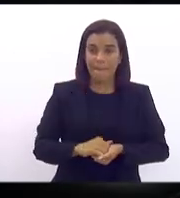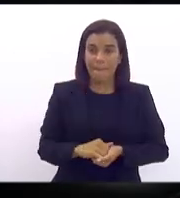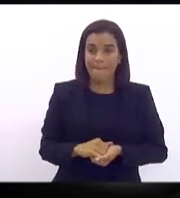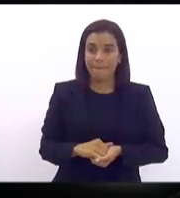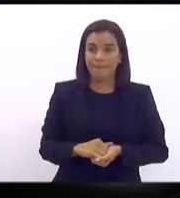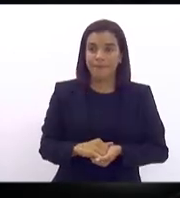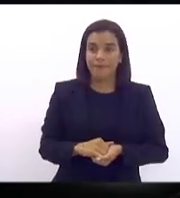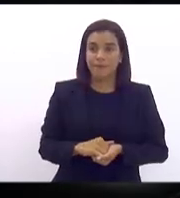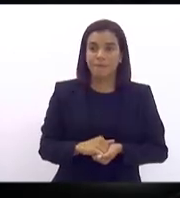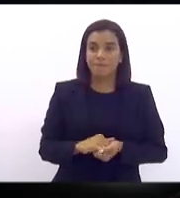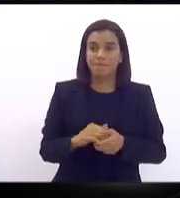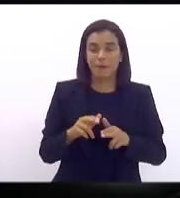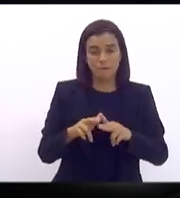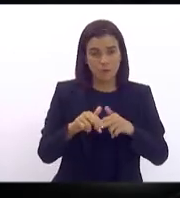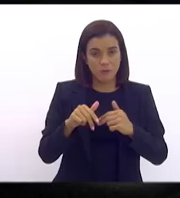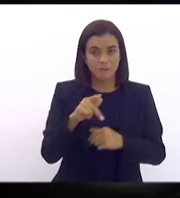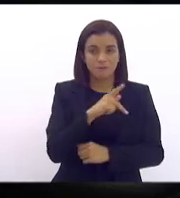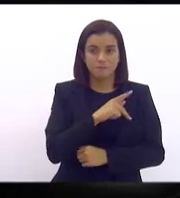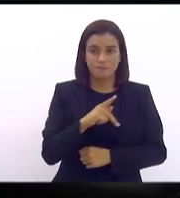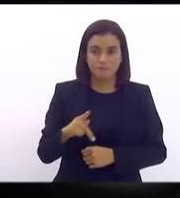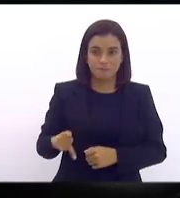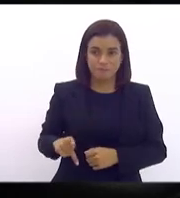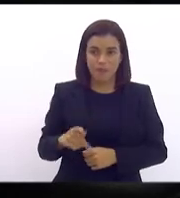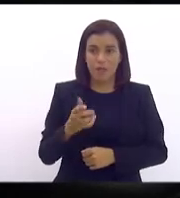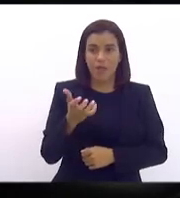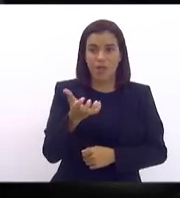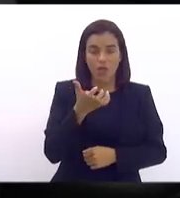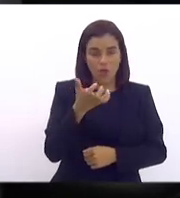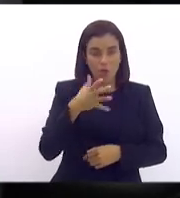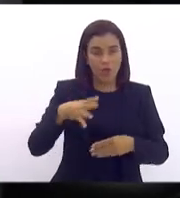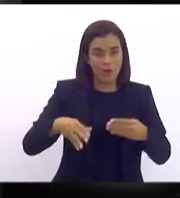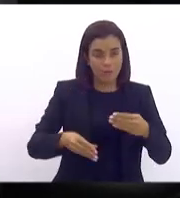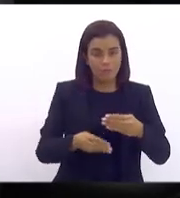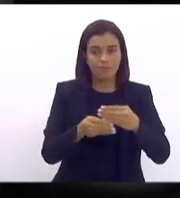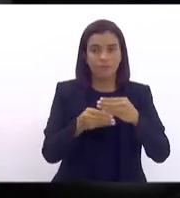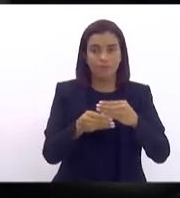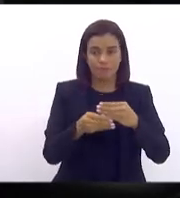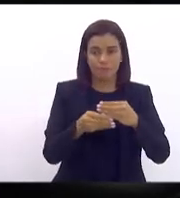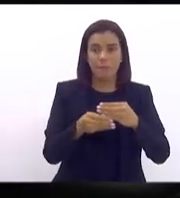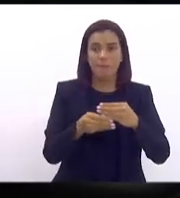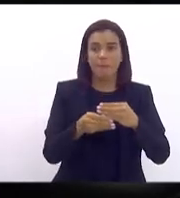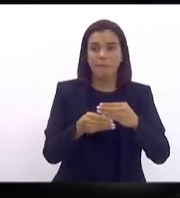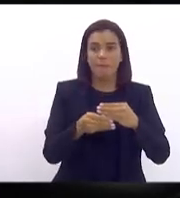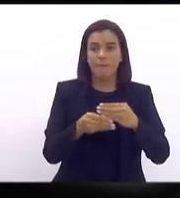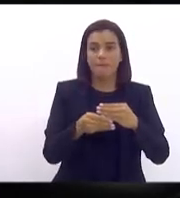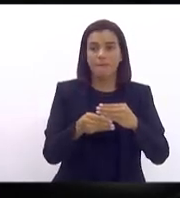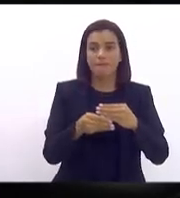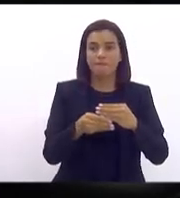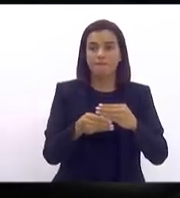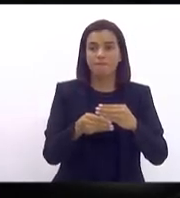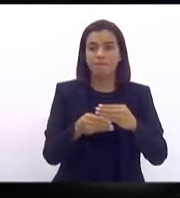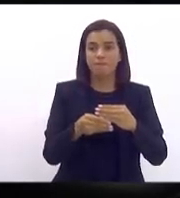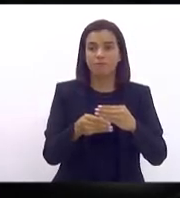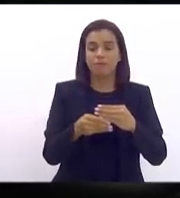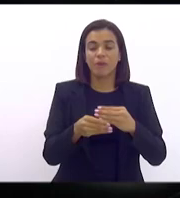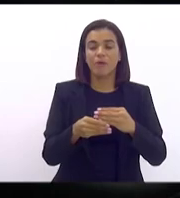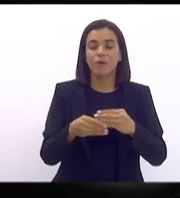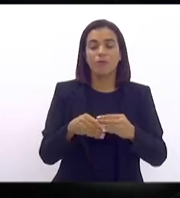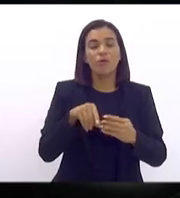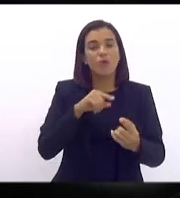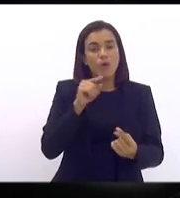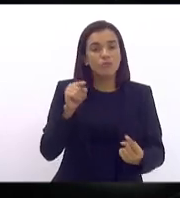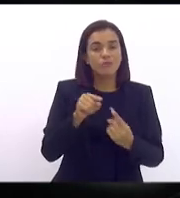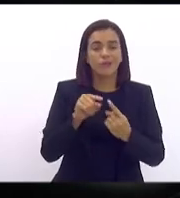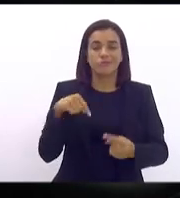É por isso, presidenta, que eu gostaria de reafirmar o pleito da presidência, de Vossa Excelência, para que nós